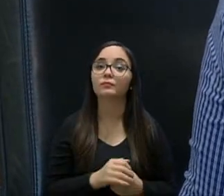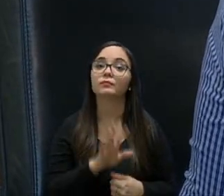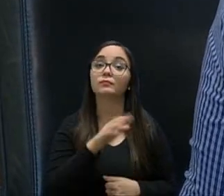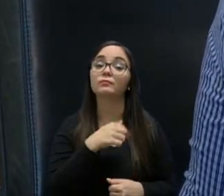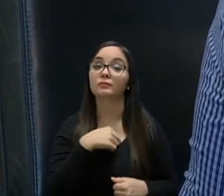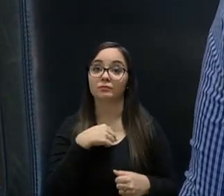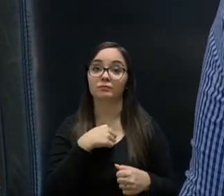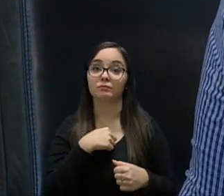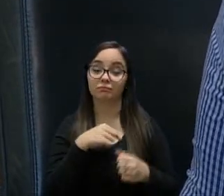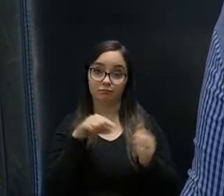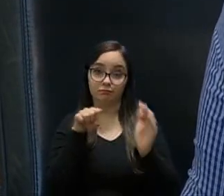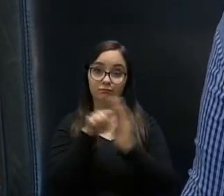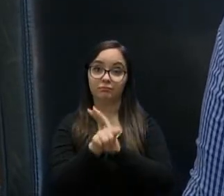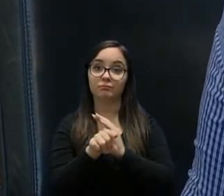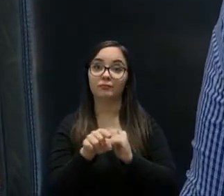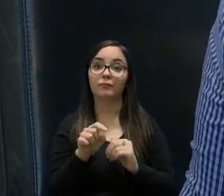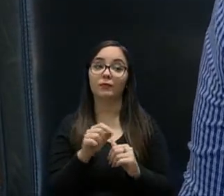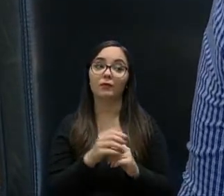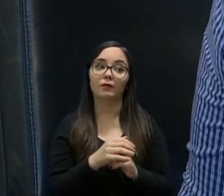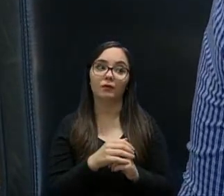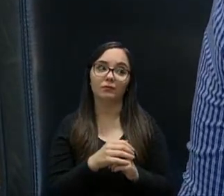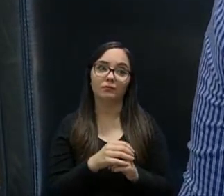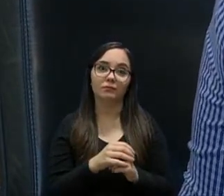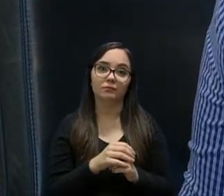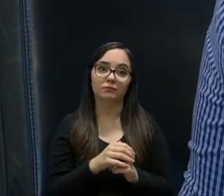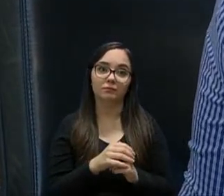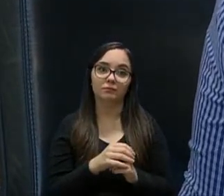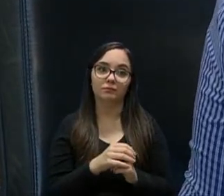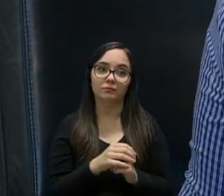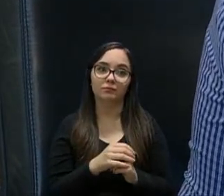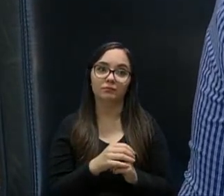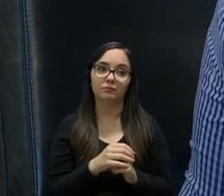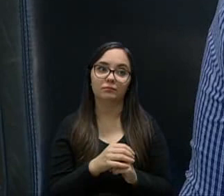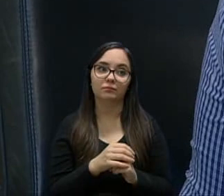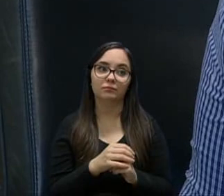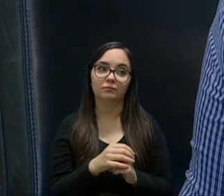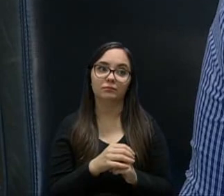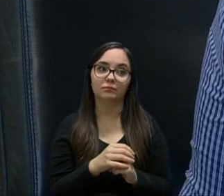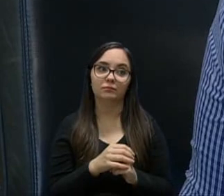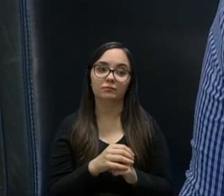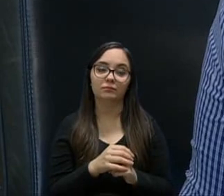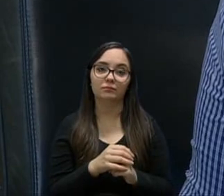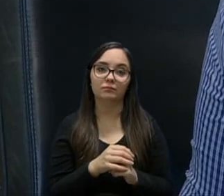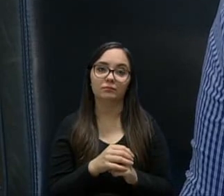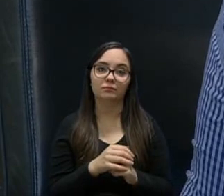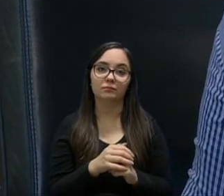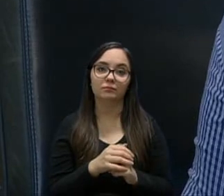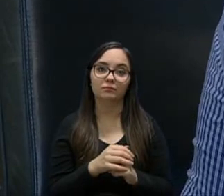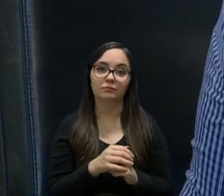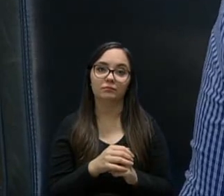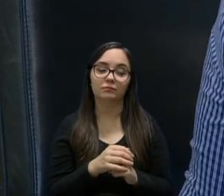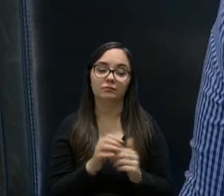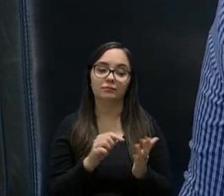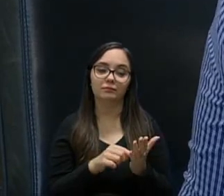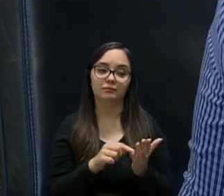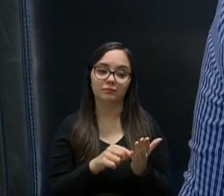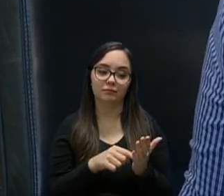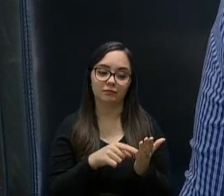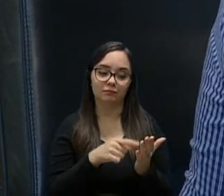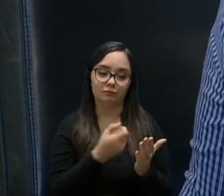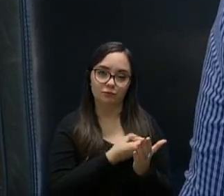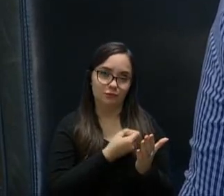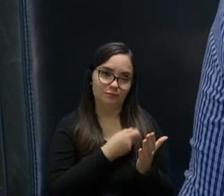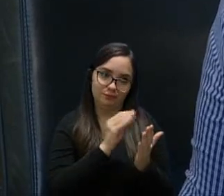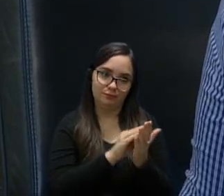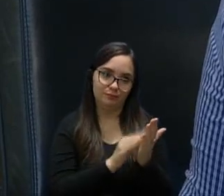o junto ah e não é a pergunta do milhão eu pergunto é esse levantamento essa